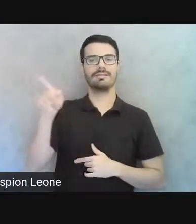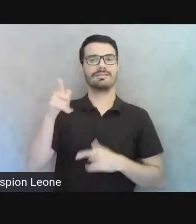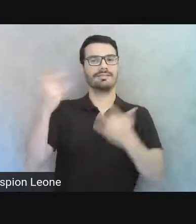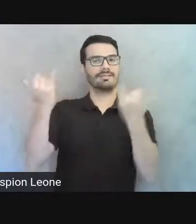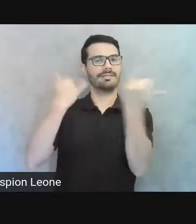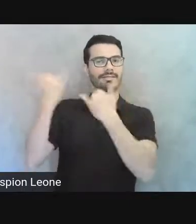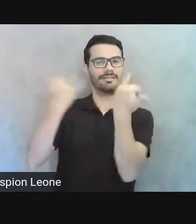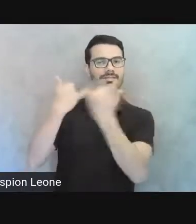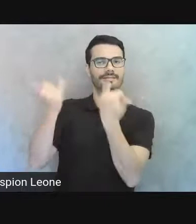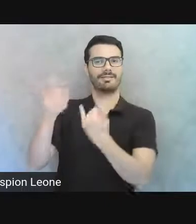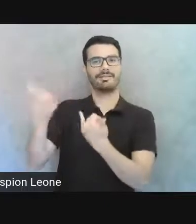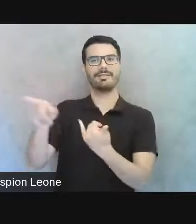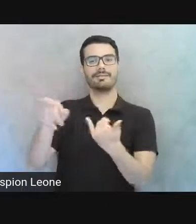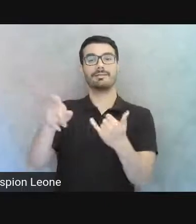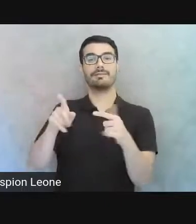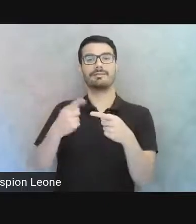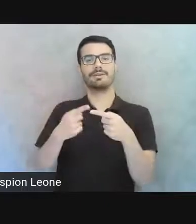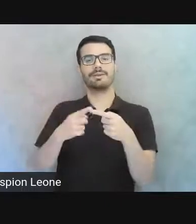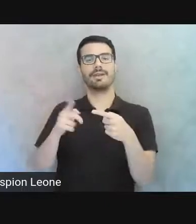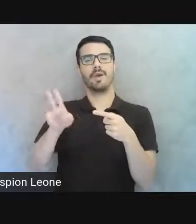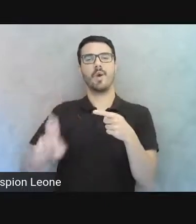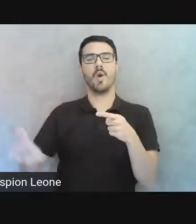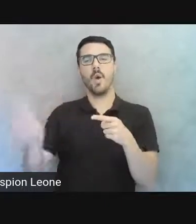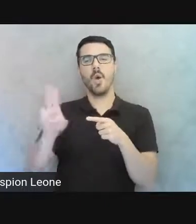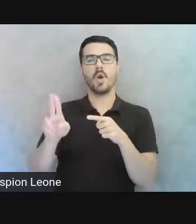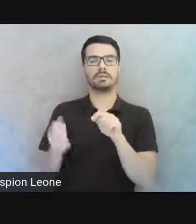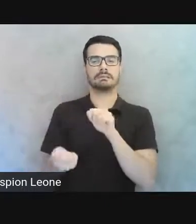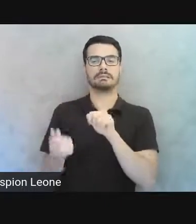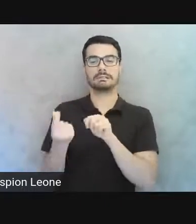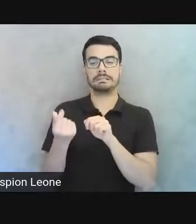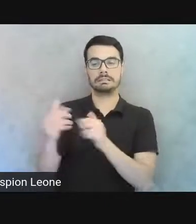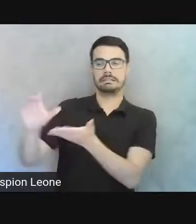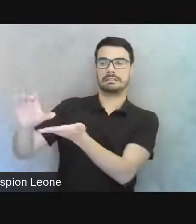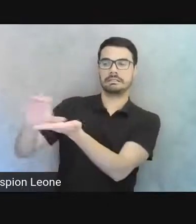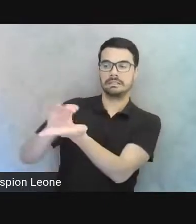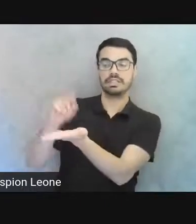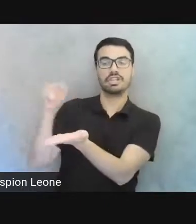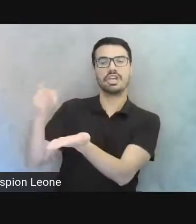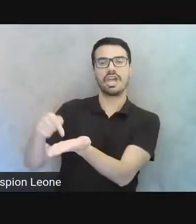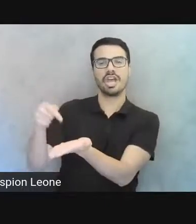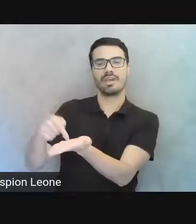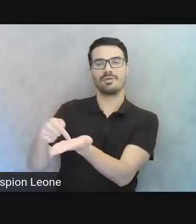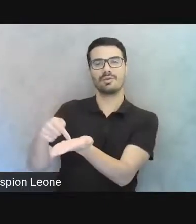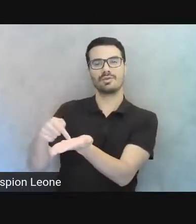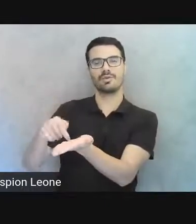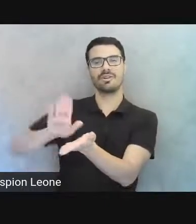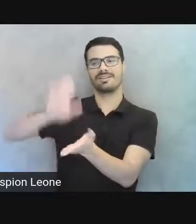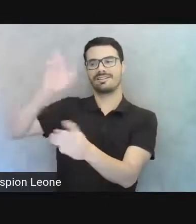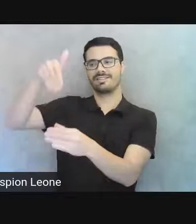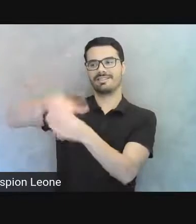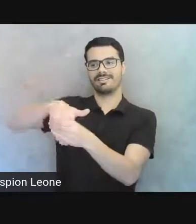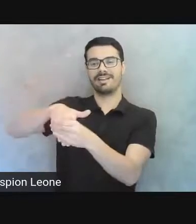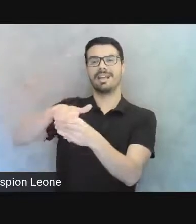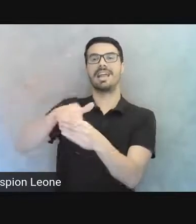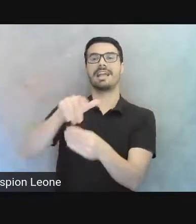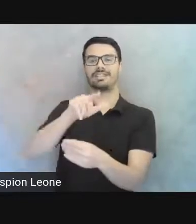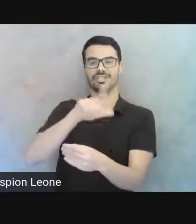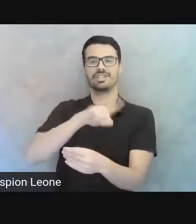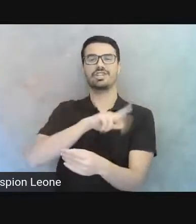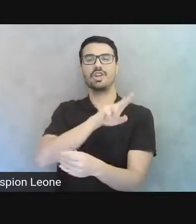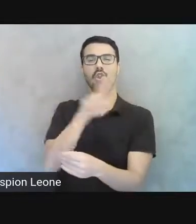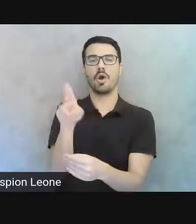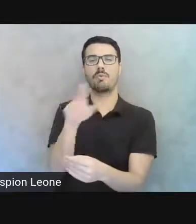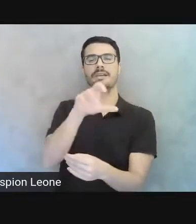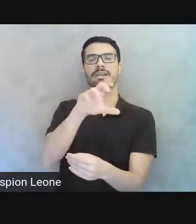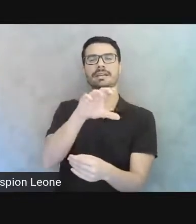de mau uso, né, do financiamento de campanha, seja via Caixa 1, oficial,